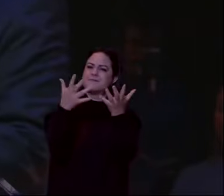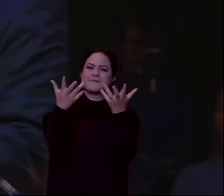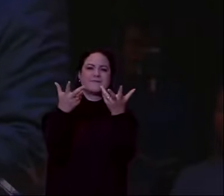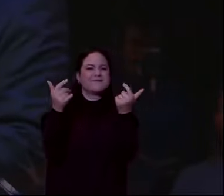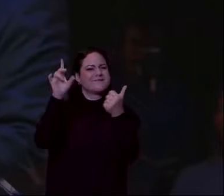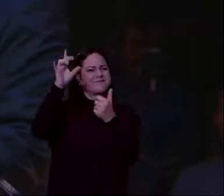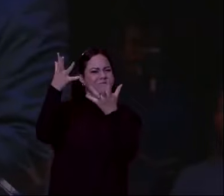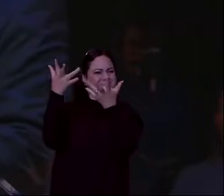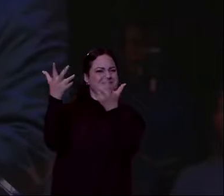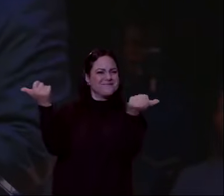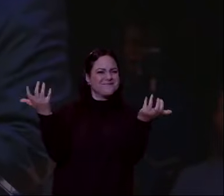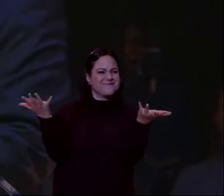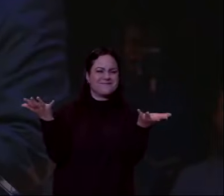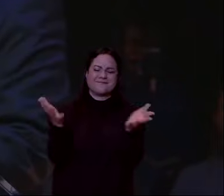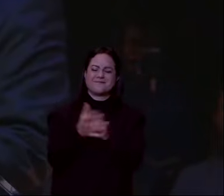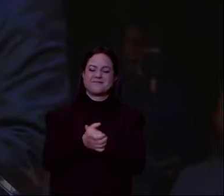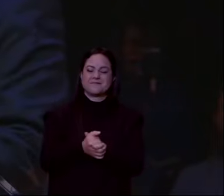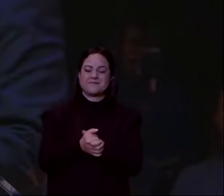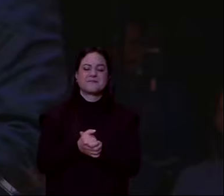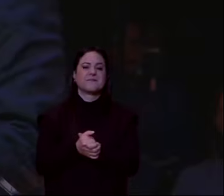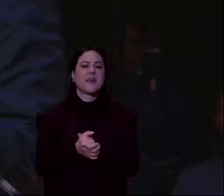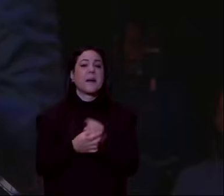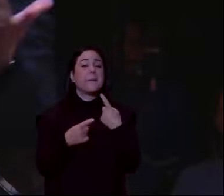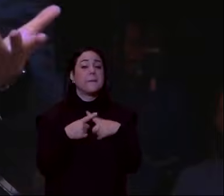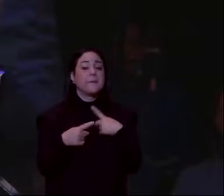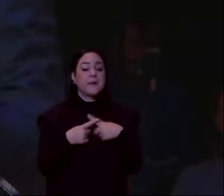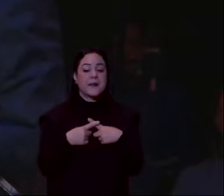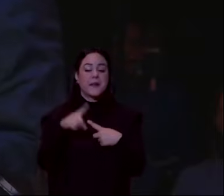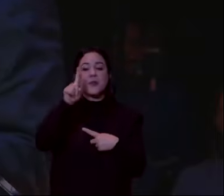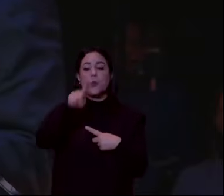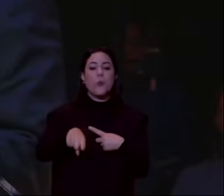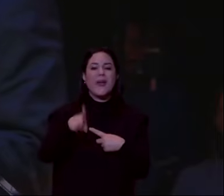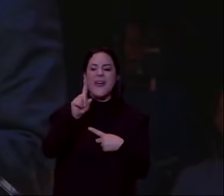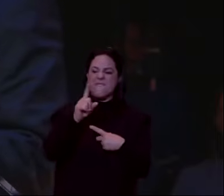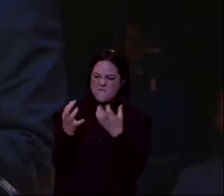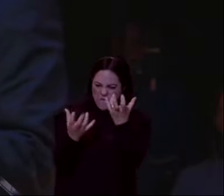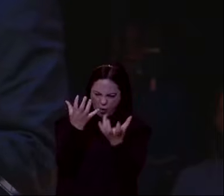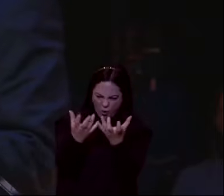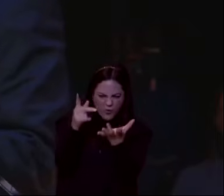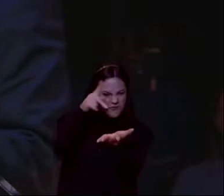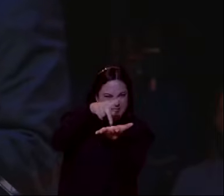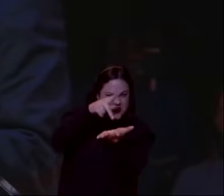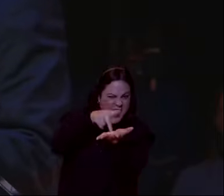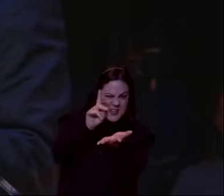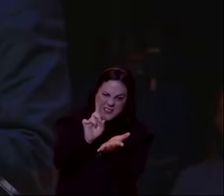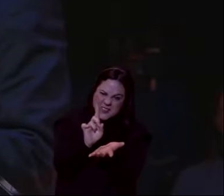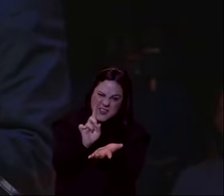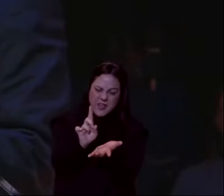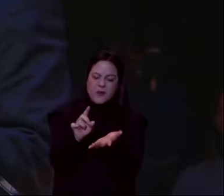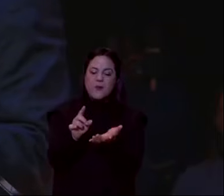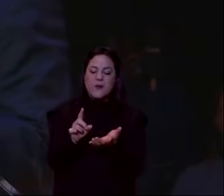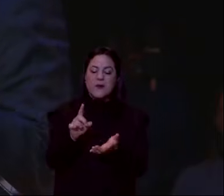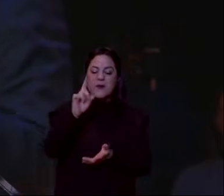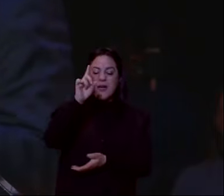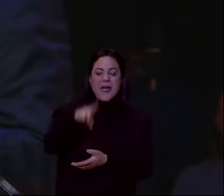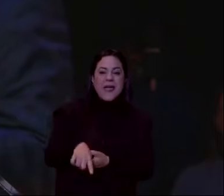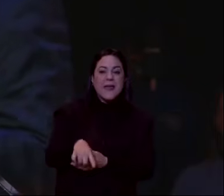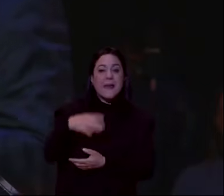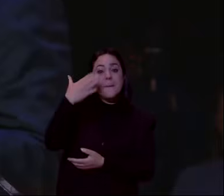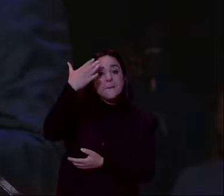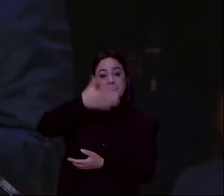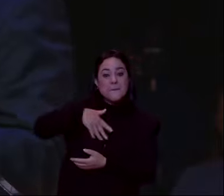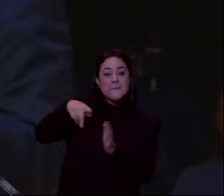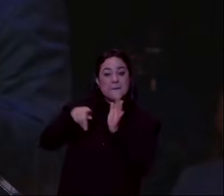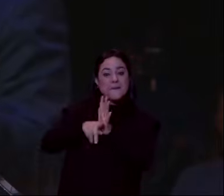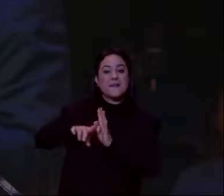Deus é tremendo, né? Porque na verdade não eram labaredas de fogo que estavam lá, eram sinais